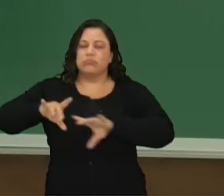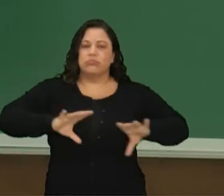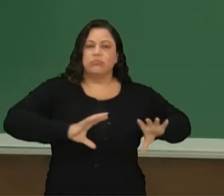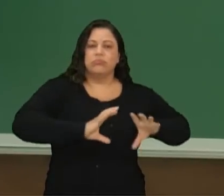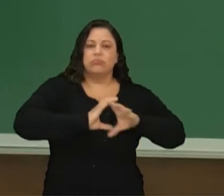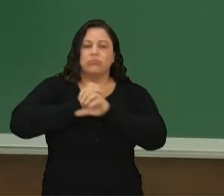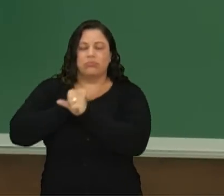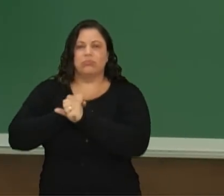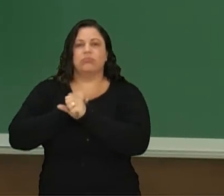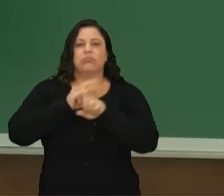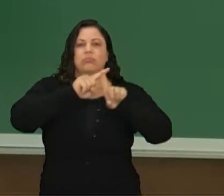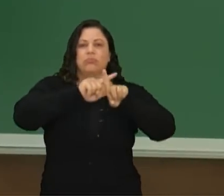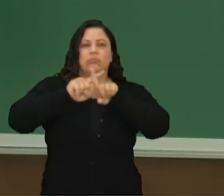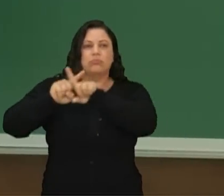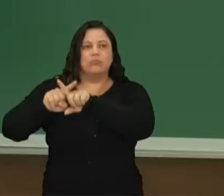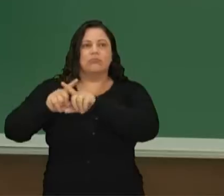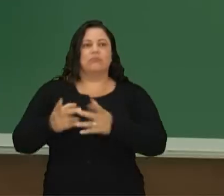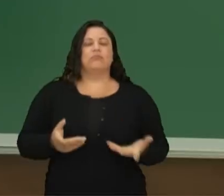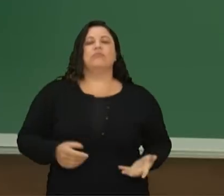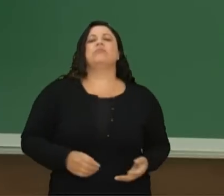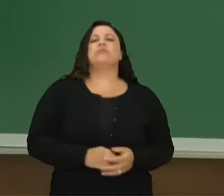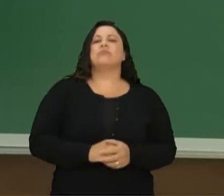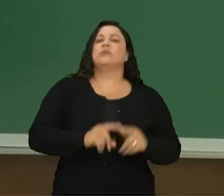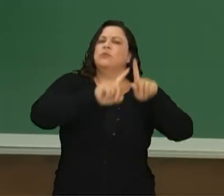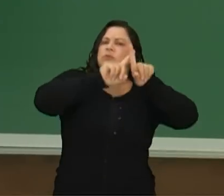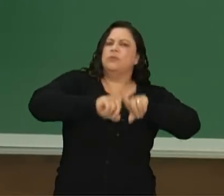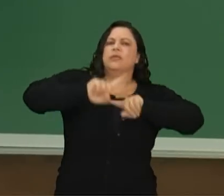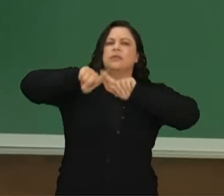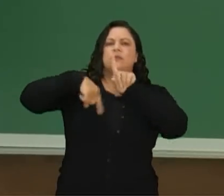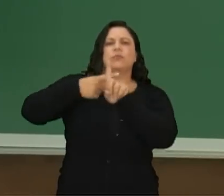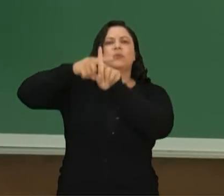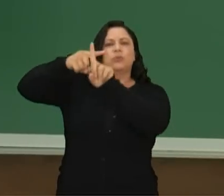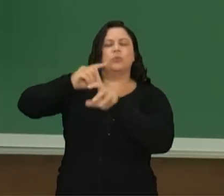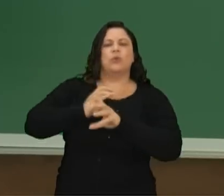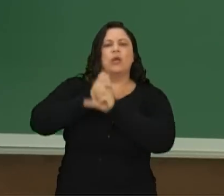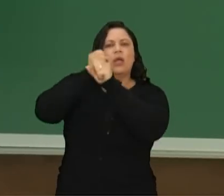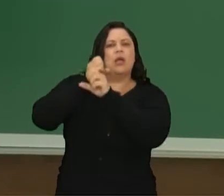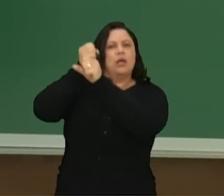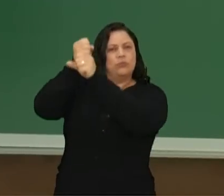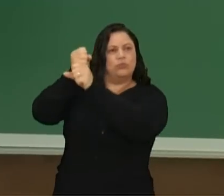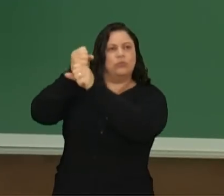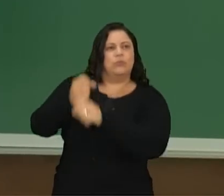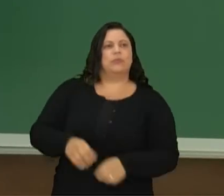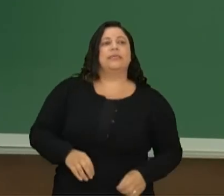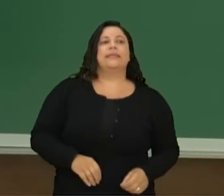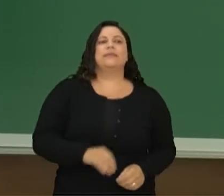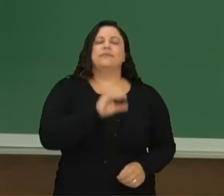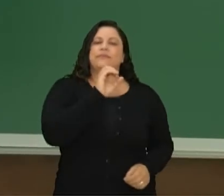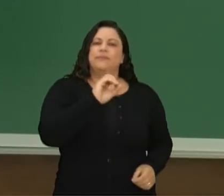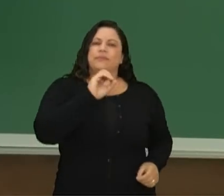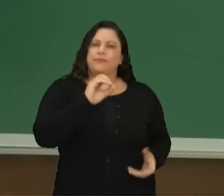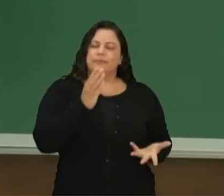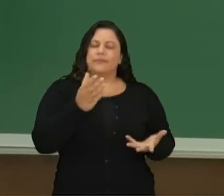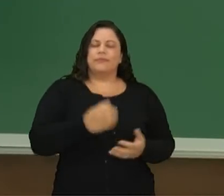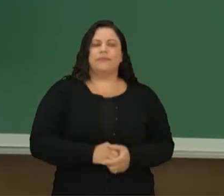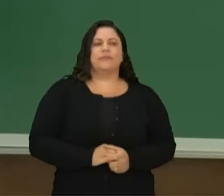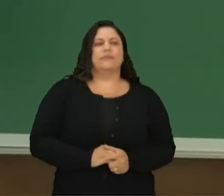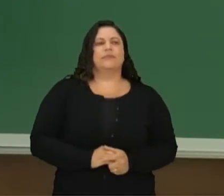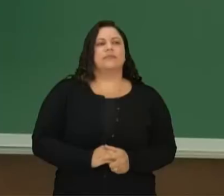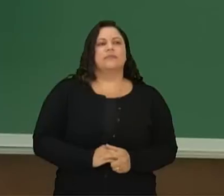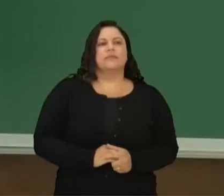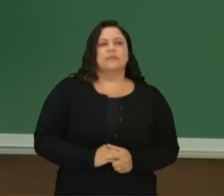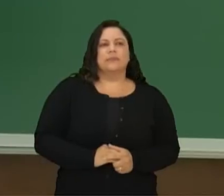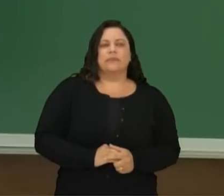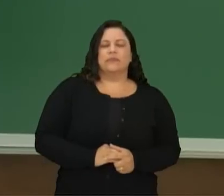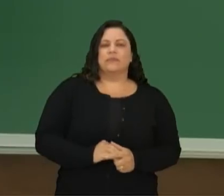a multiplicação, depois a soma. 0 vezes 50 eu tenho que é 0. 1 vezes 17 é